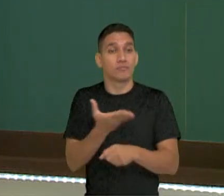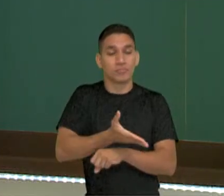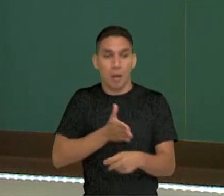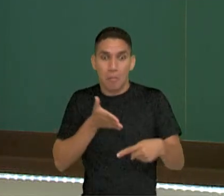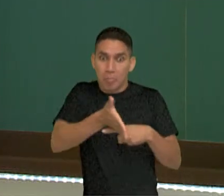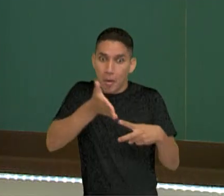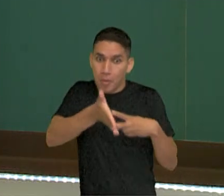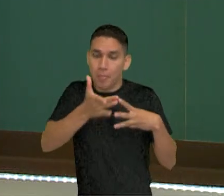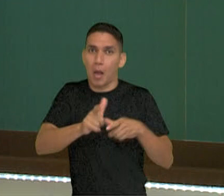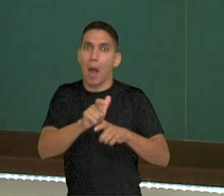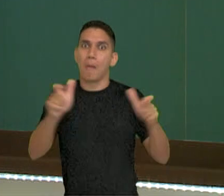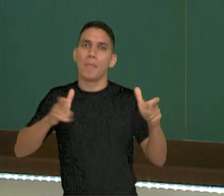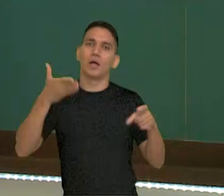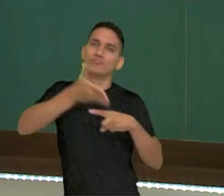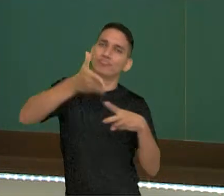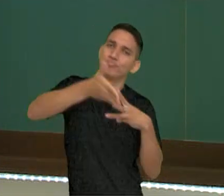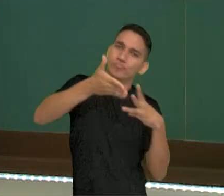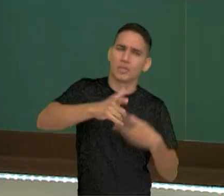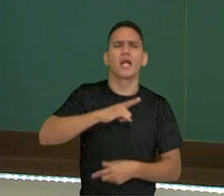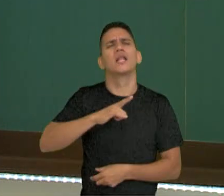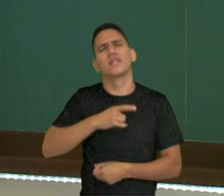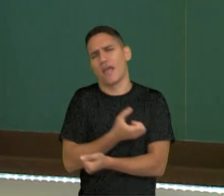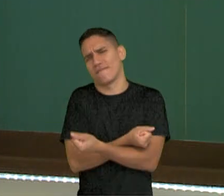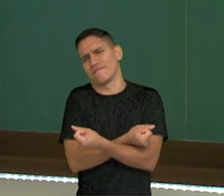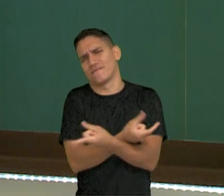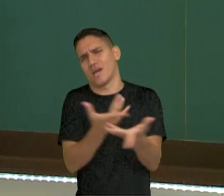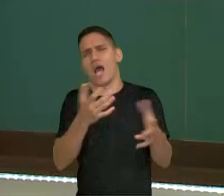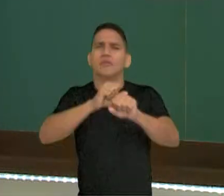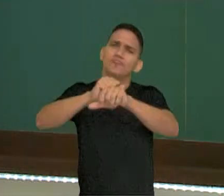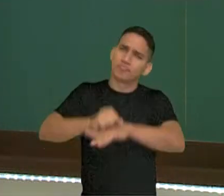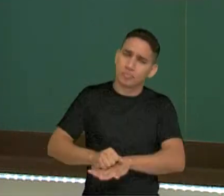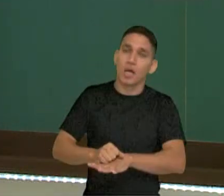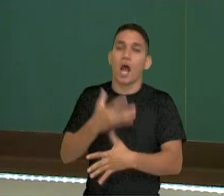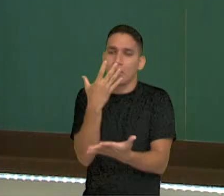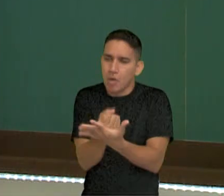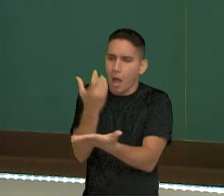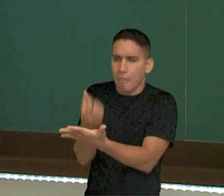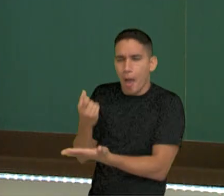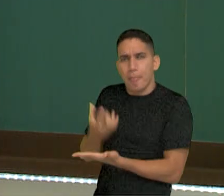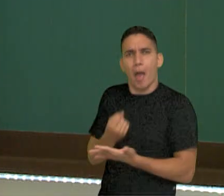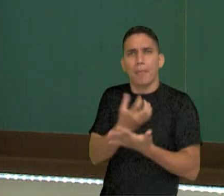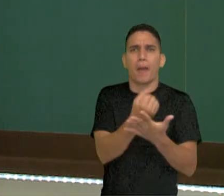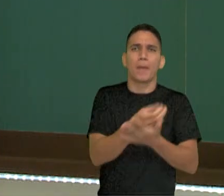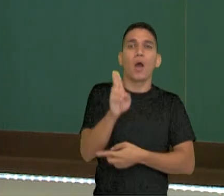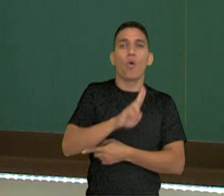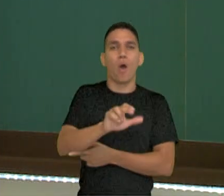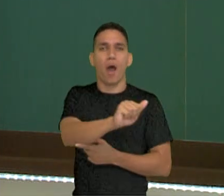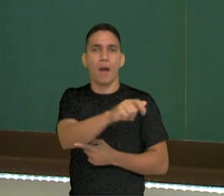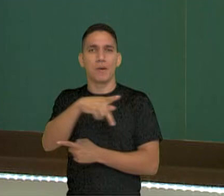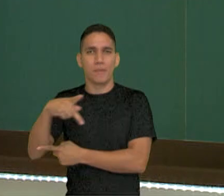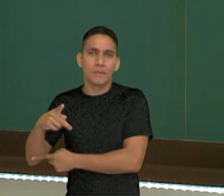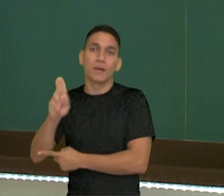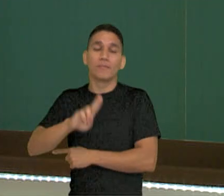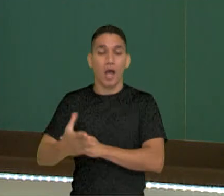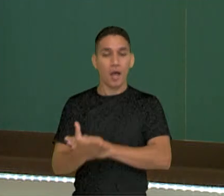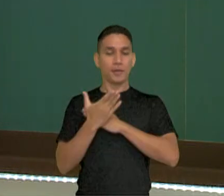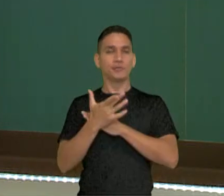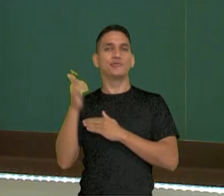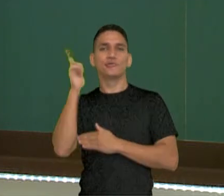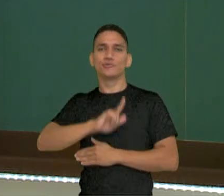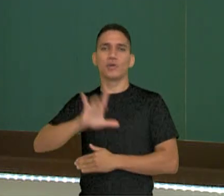tem várias plataformas ali que a gente pode baixar vários aplicativos ali que nos ajudam com